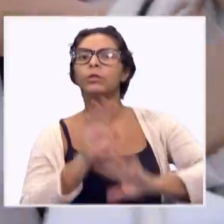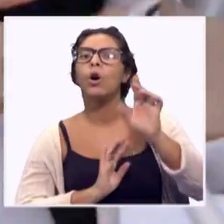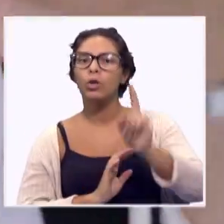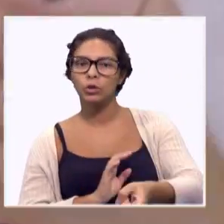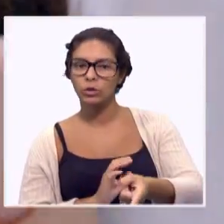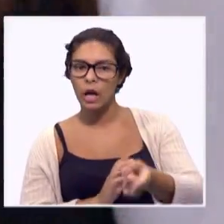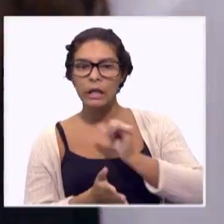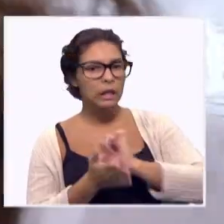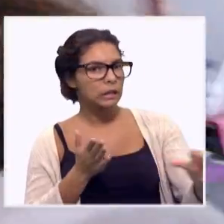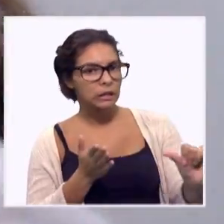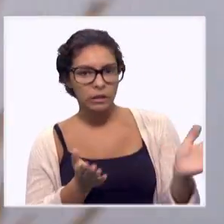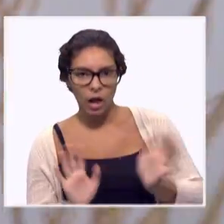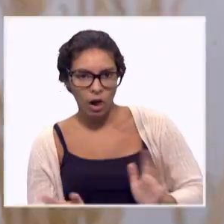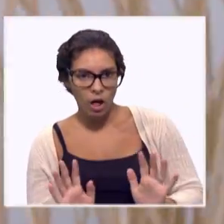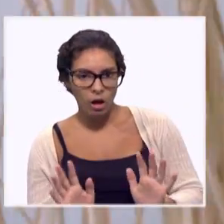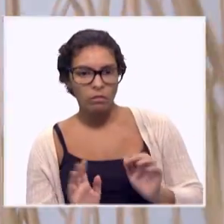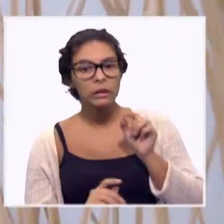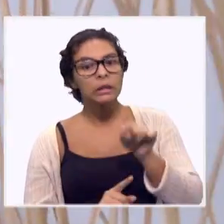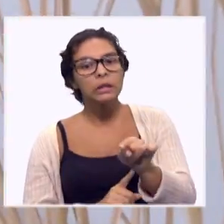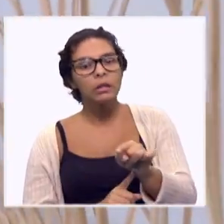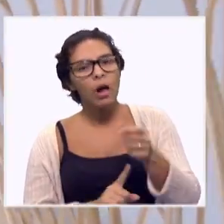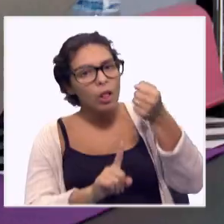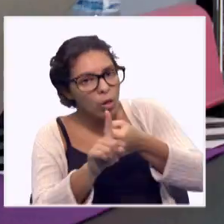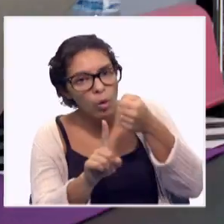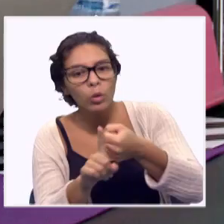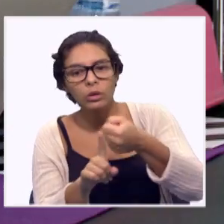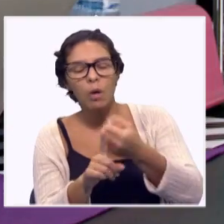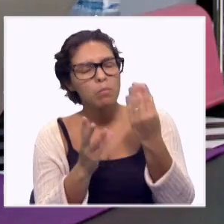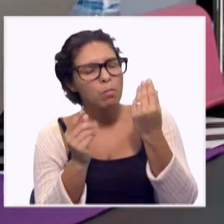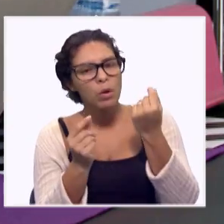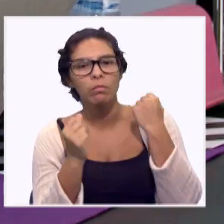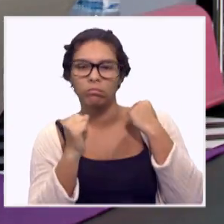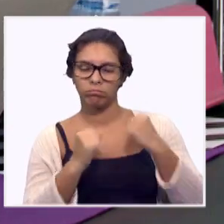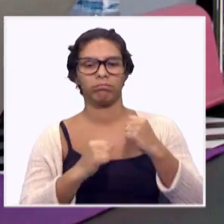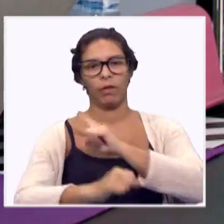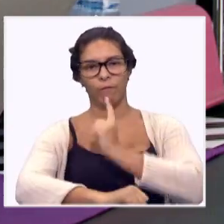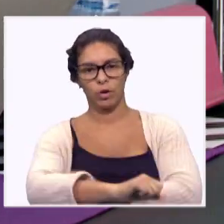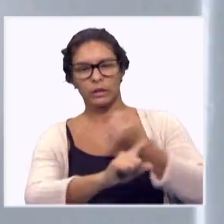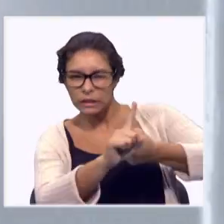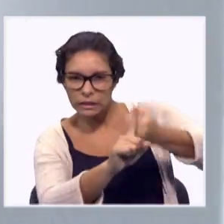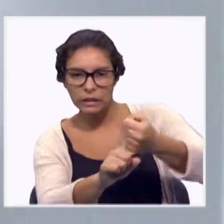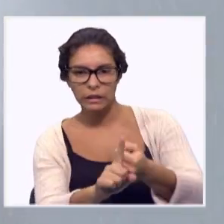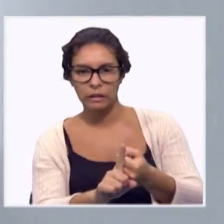não desistir. Se é isso que a pessoa quer, então tem mesmo de lutar, com muita, muita força.